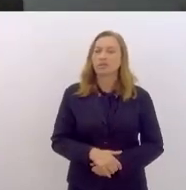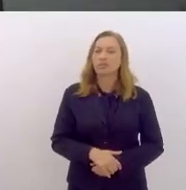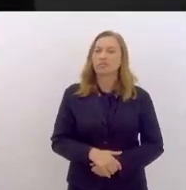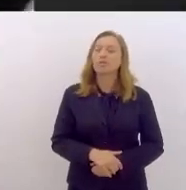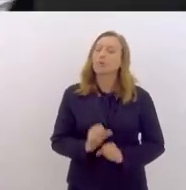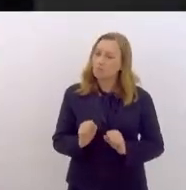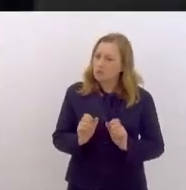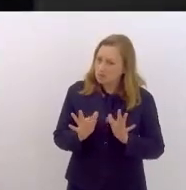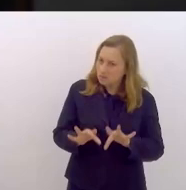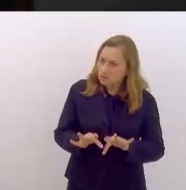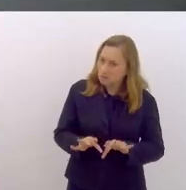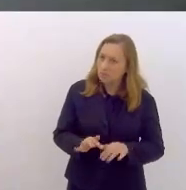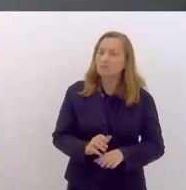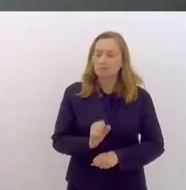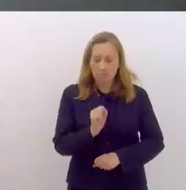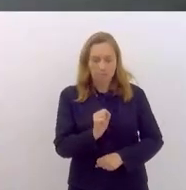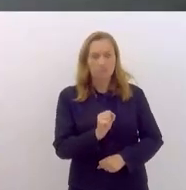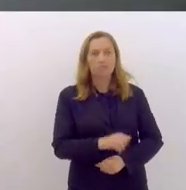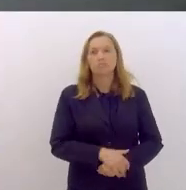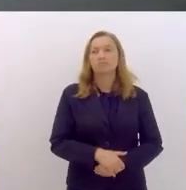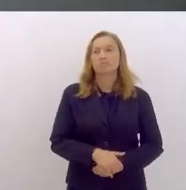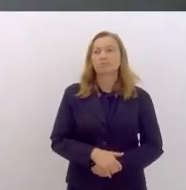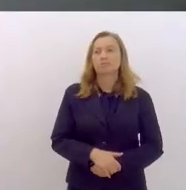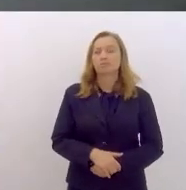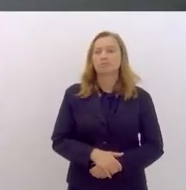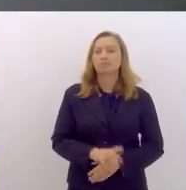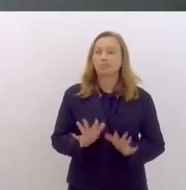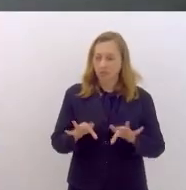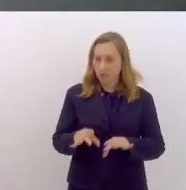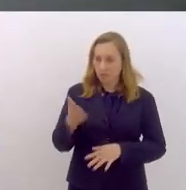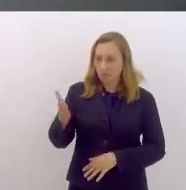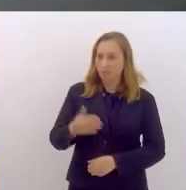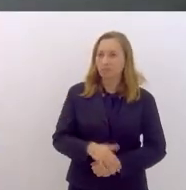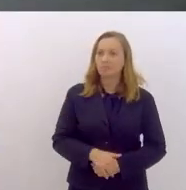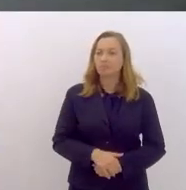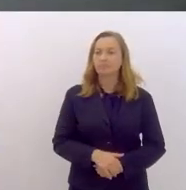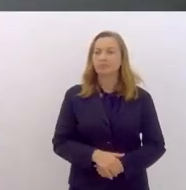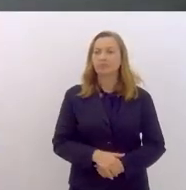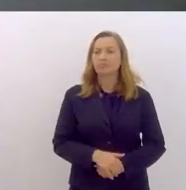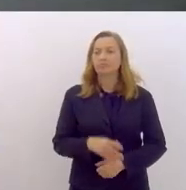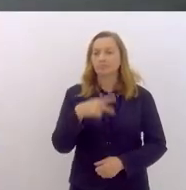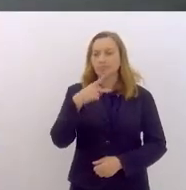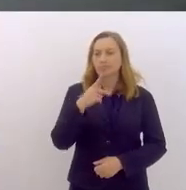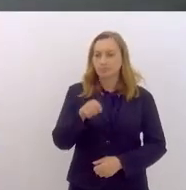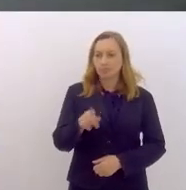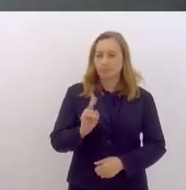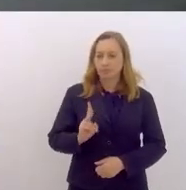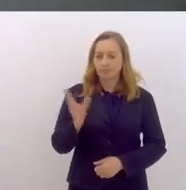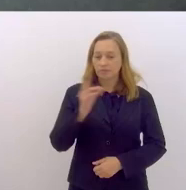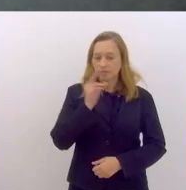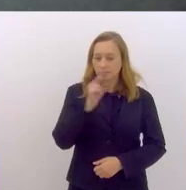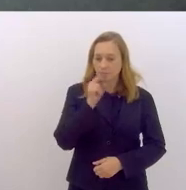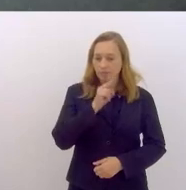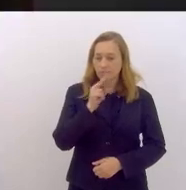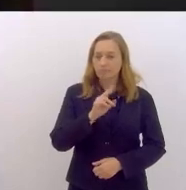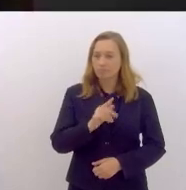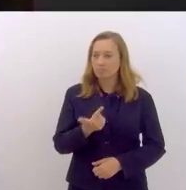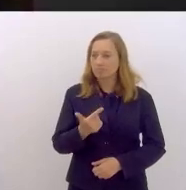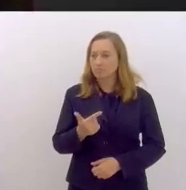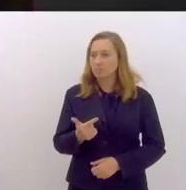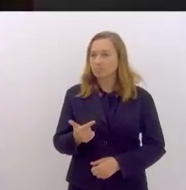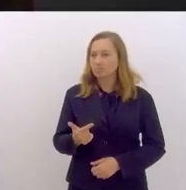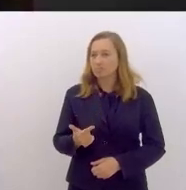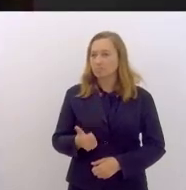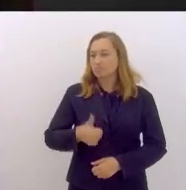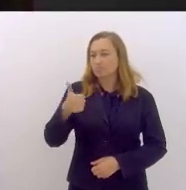Pode ser ao final? Pode ser ao final. Ao final? Cantar aqui logo. Não, a gente ainda está